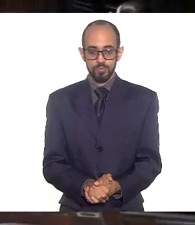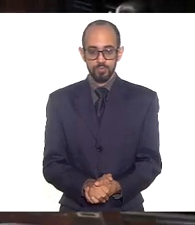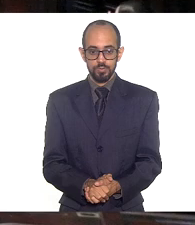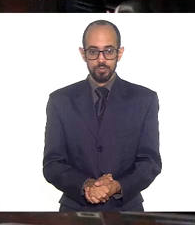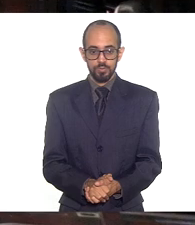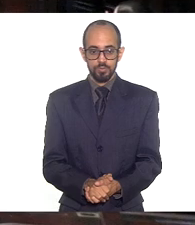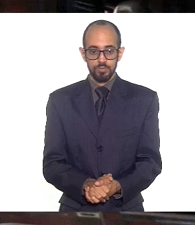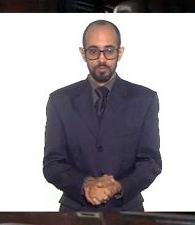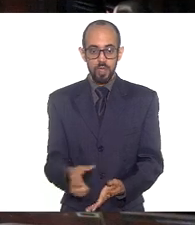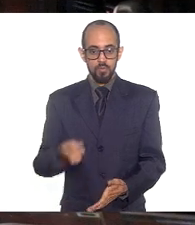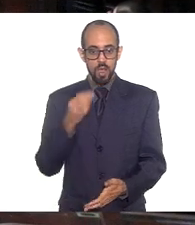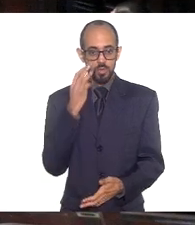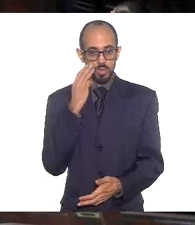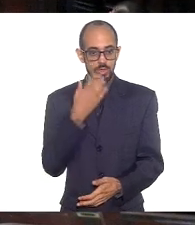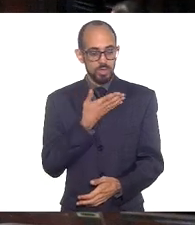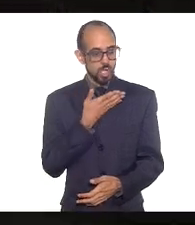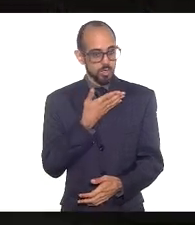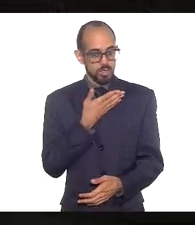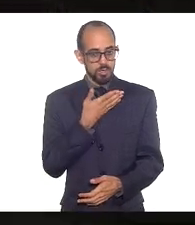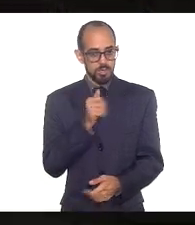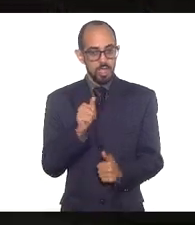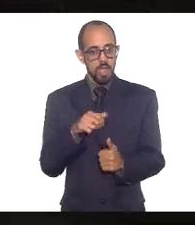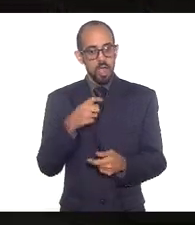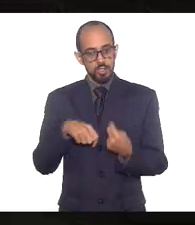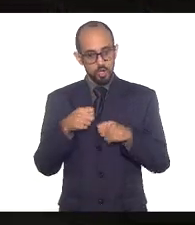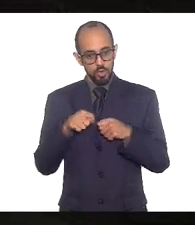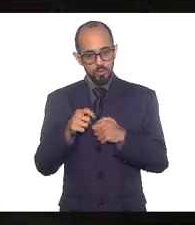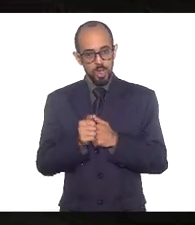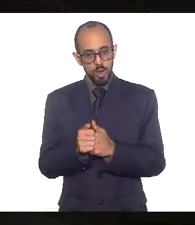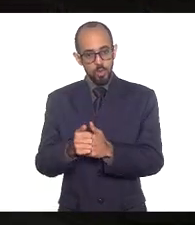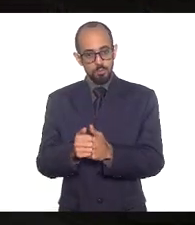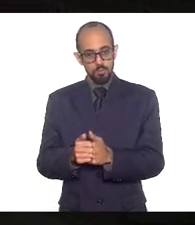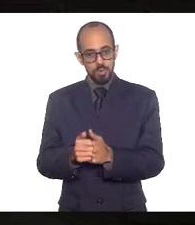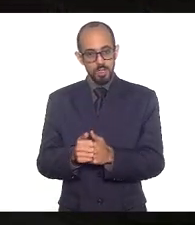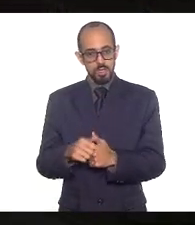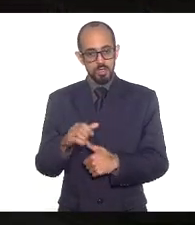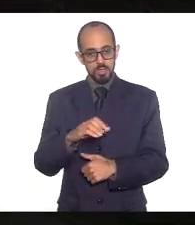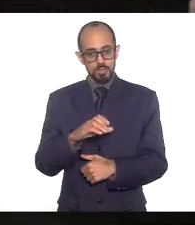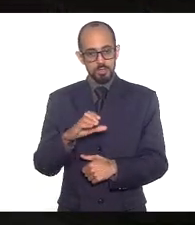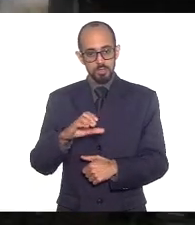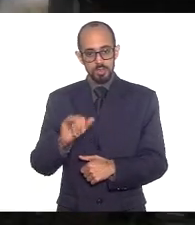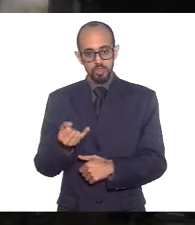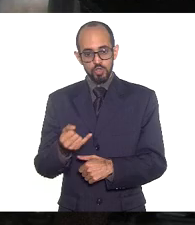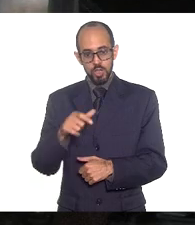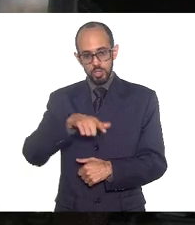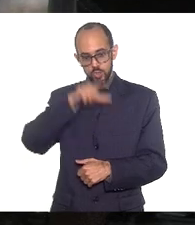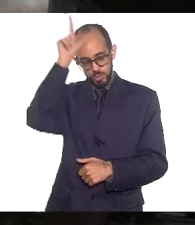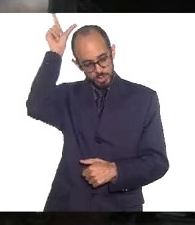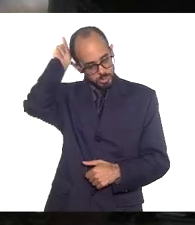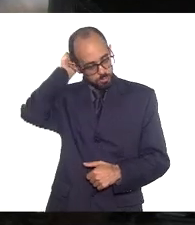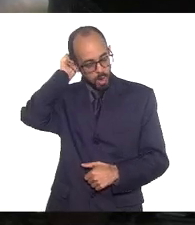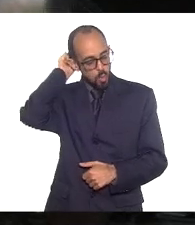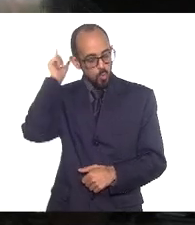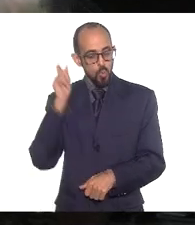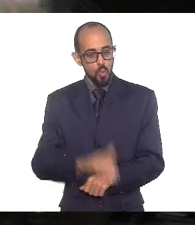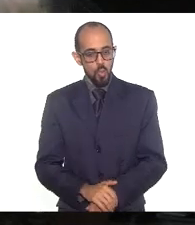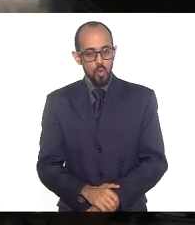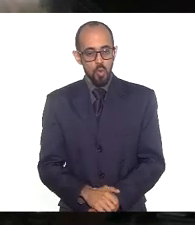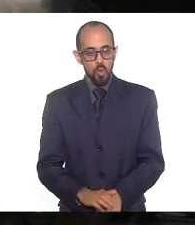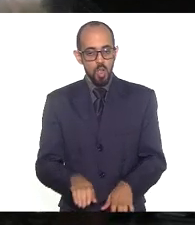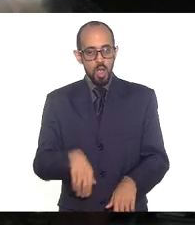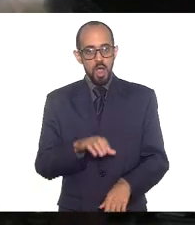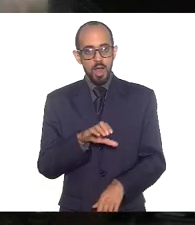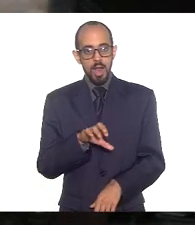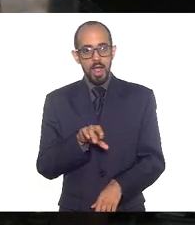o resultado até Carneiro obstante a economia vai acompanhar o voto divergente na ccj Deputado Luiz Paulo comissão de assuntos municipais e vamos Regional